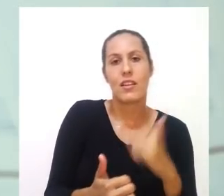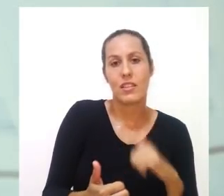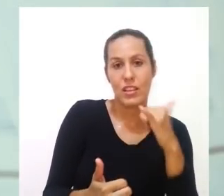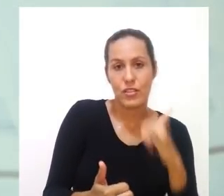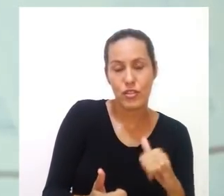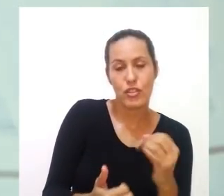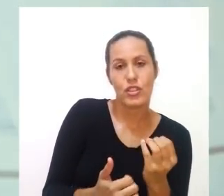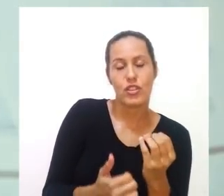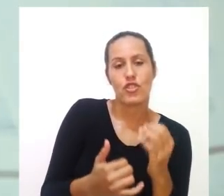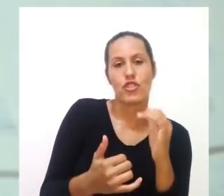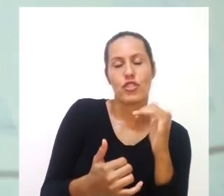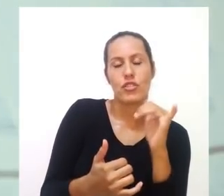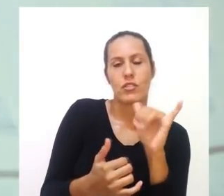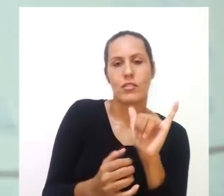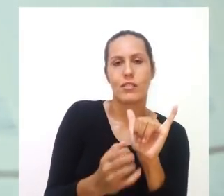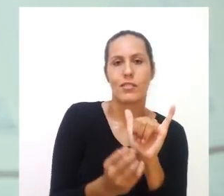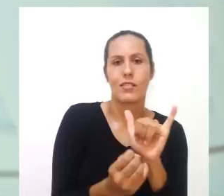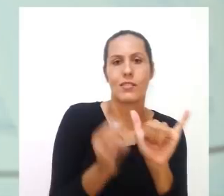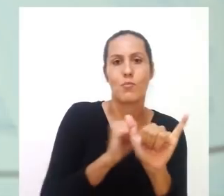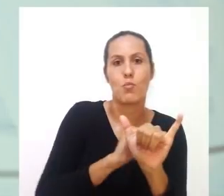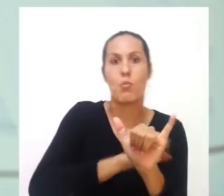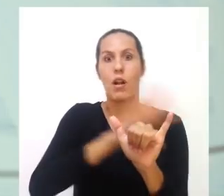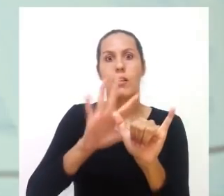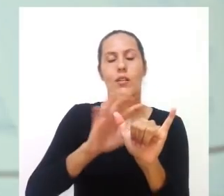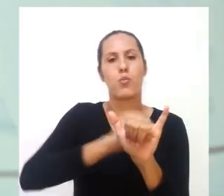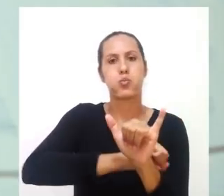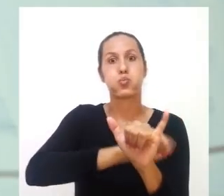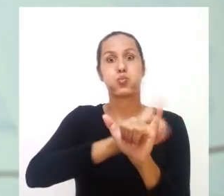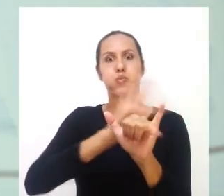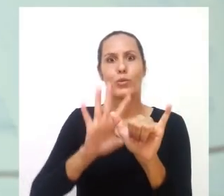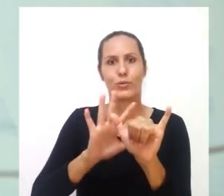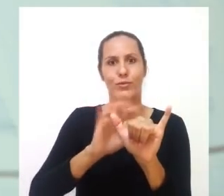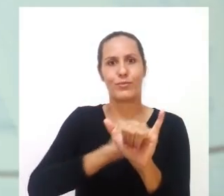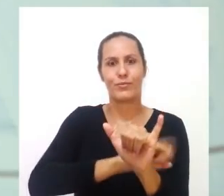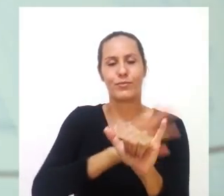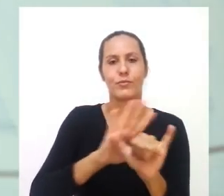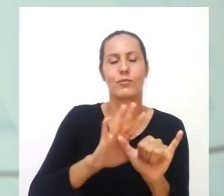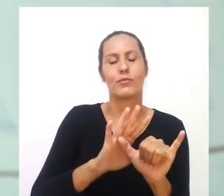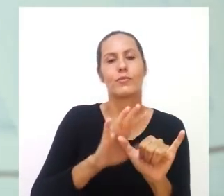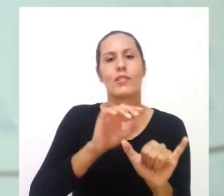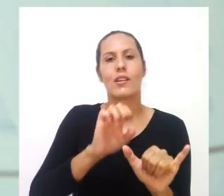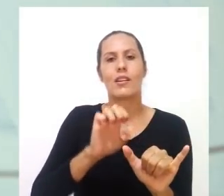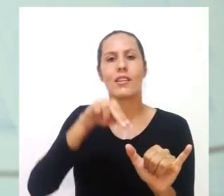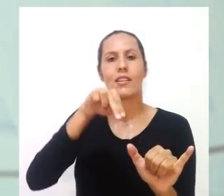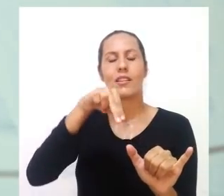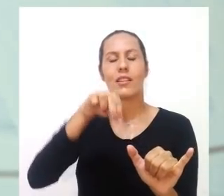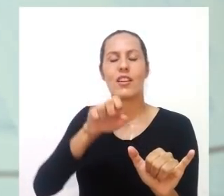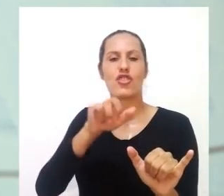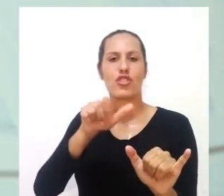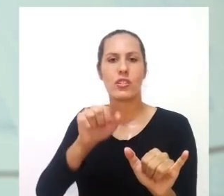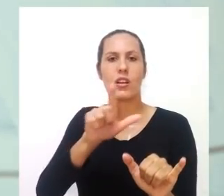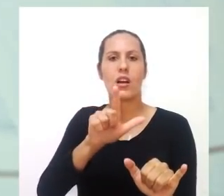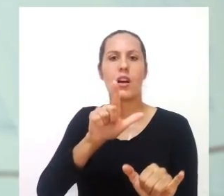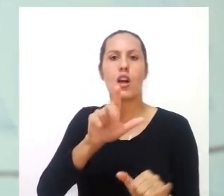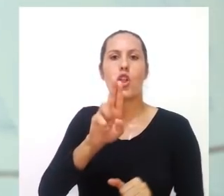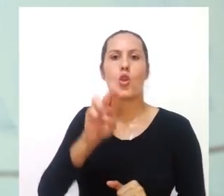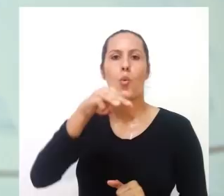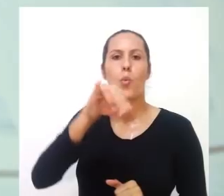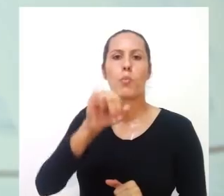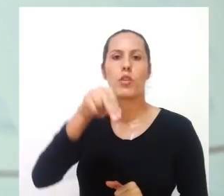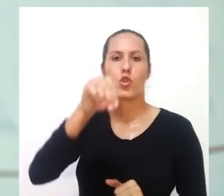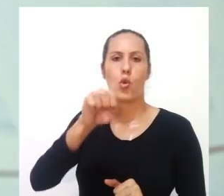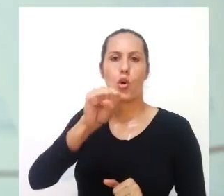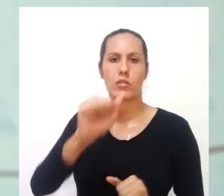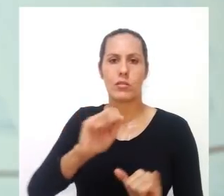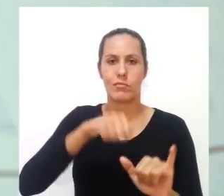em forma de luz. Tá vendo a energia? No filamento da lâmpada, a